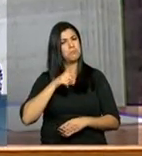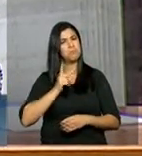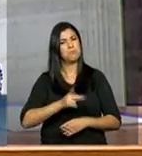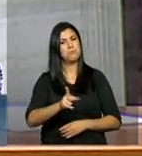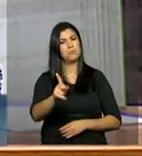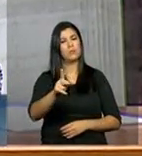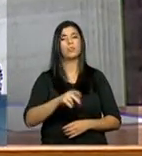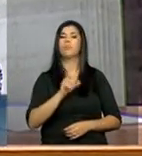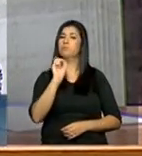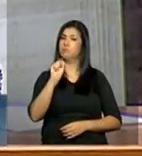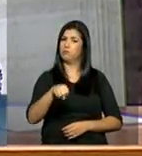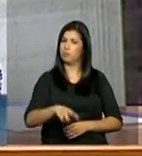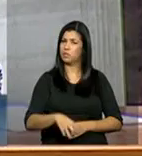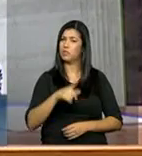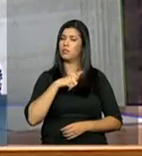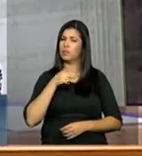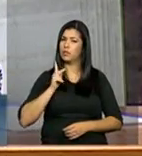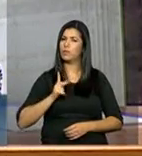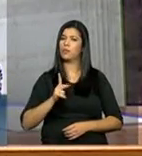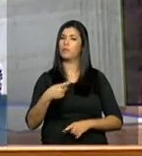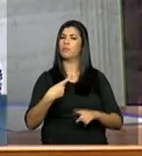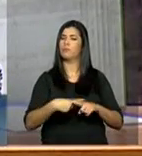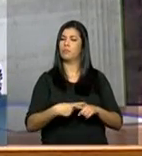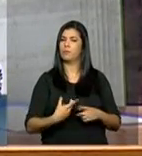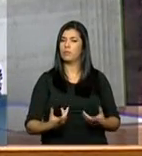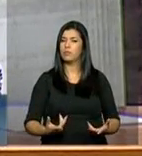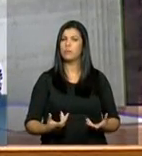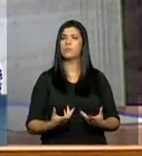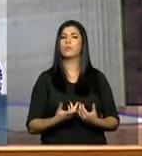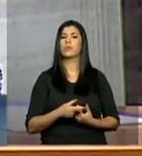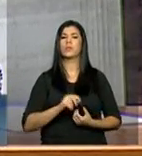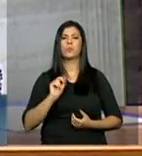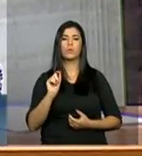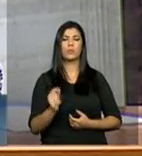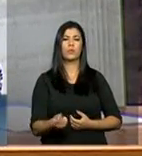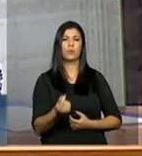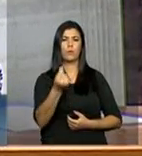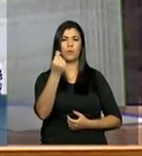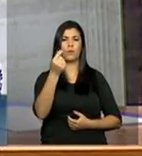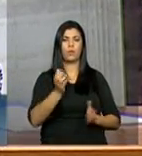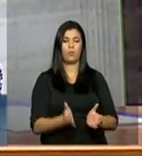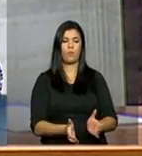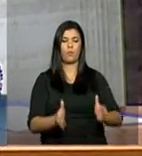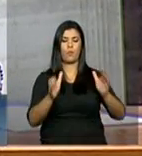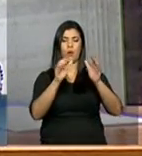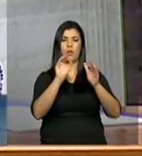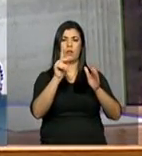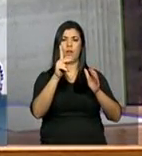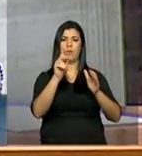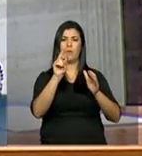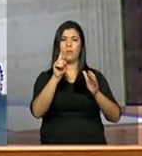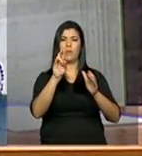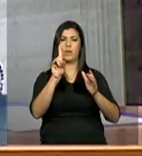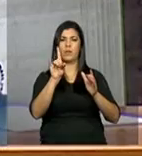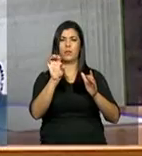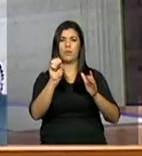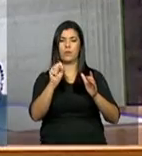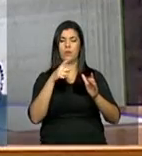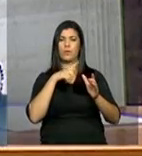Sim, os investimentos do pré-sal terão continuidade. O valor do barril de petróleo hoje ainda